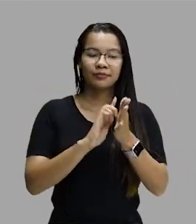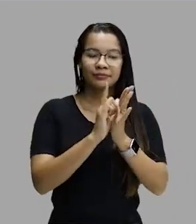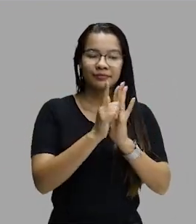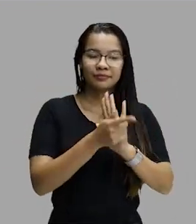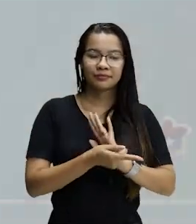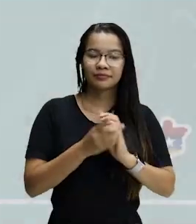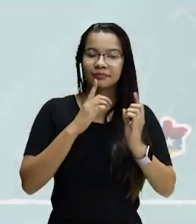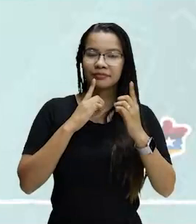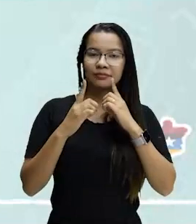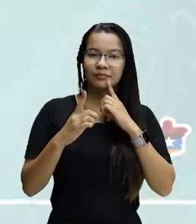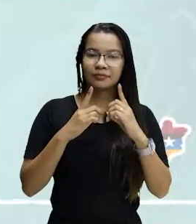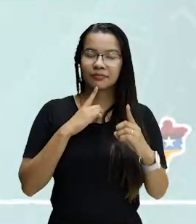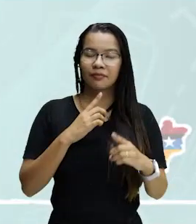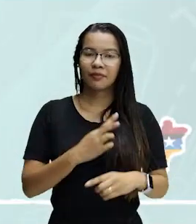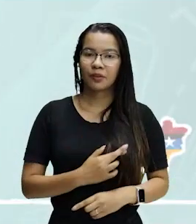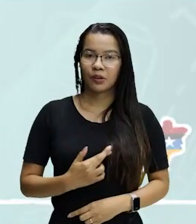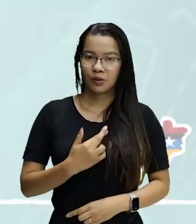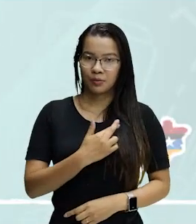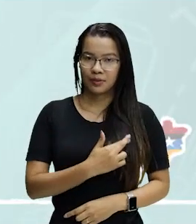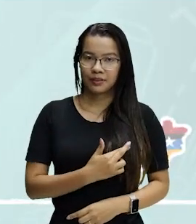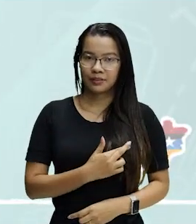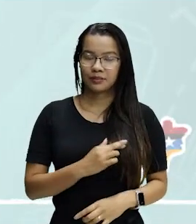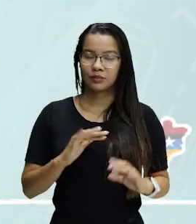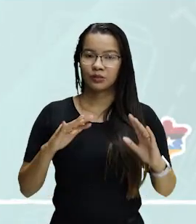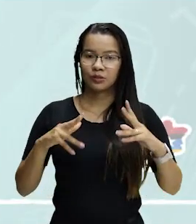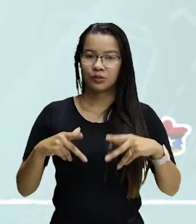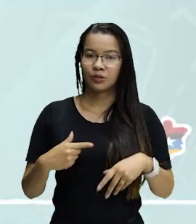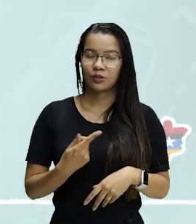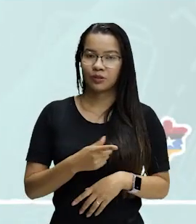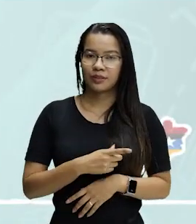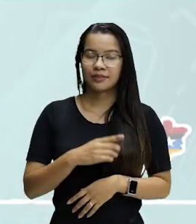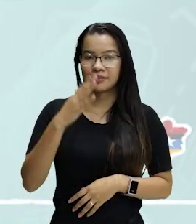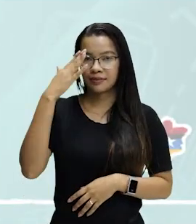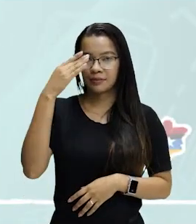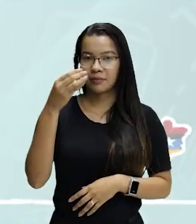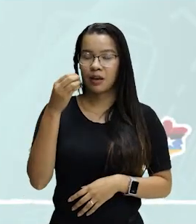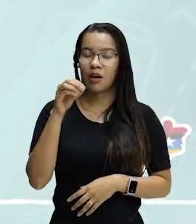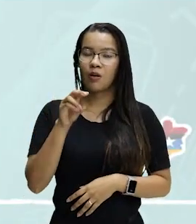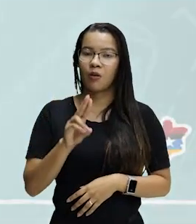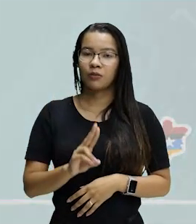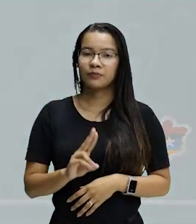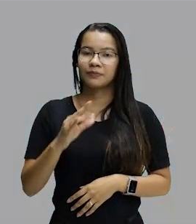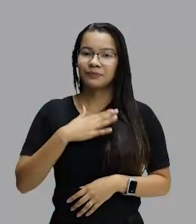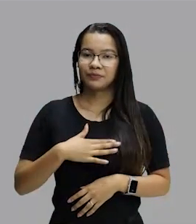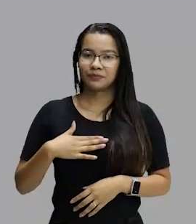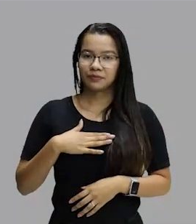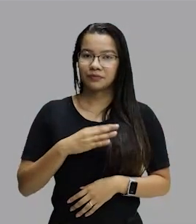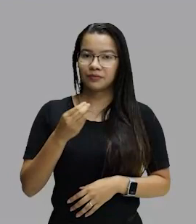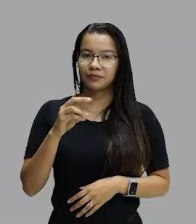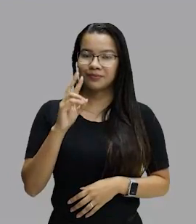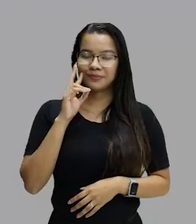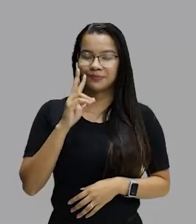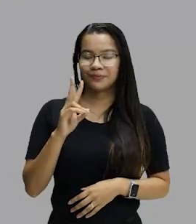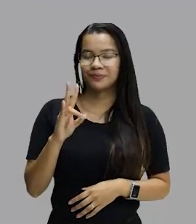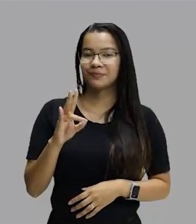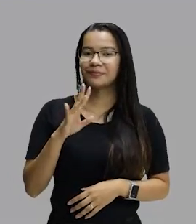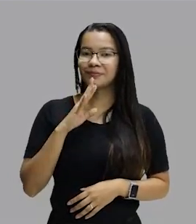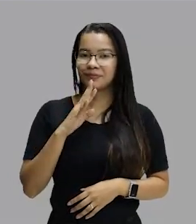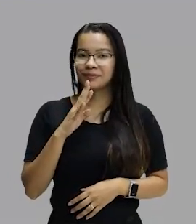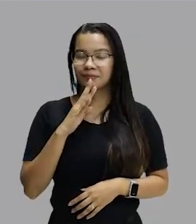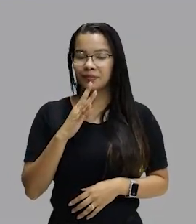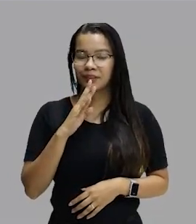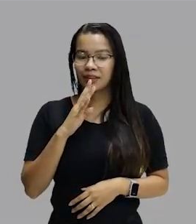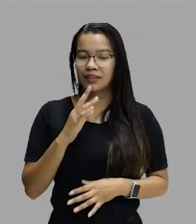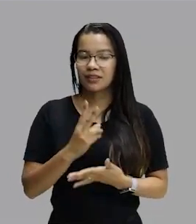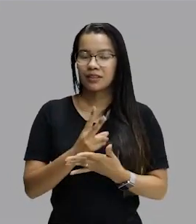do romance. Todos nós sabemos, todos nós gostamos, nos identificamos sempre com algum gênero do